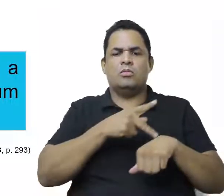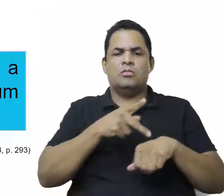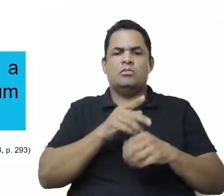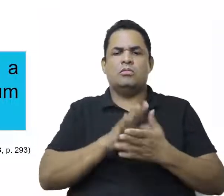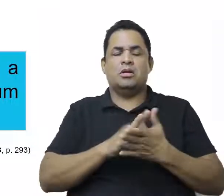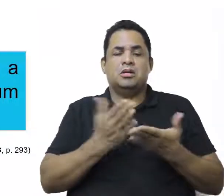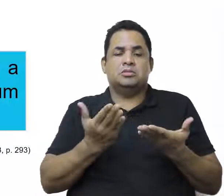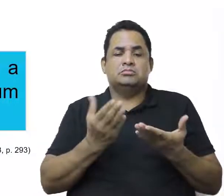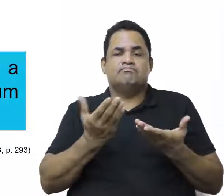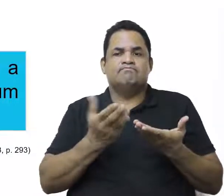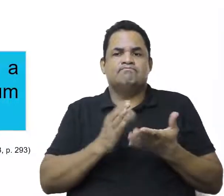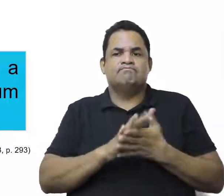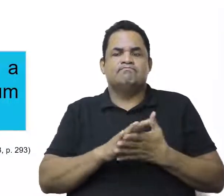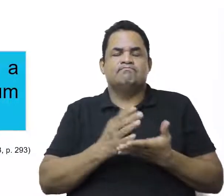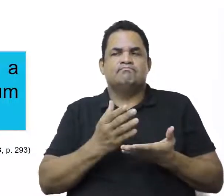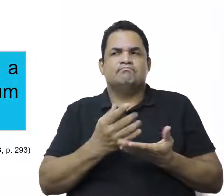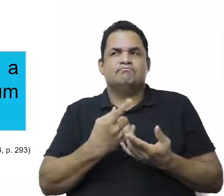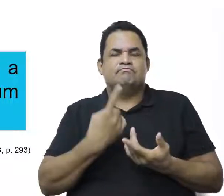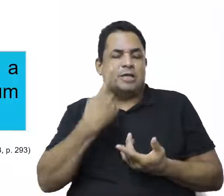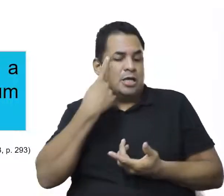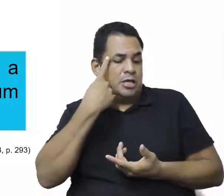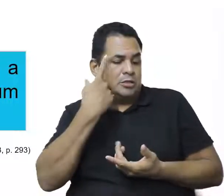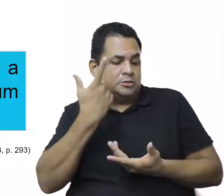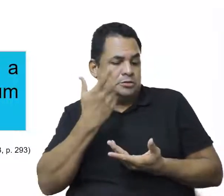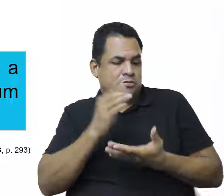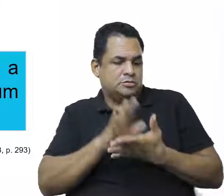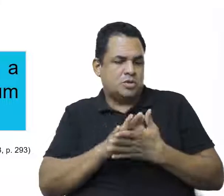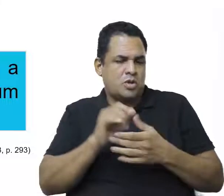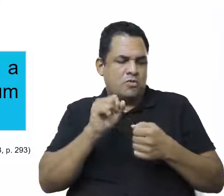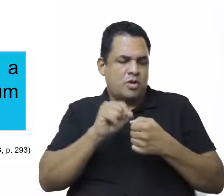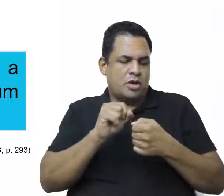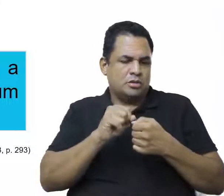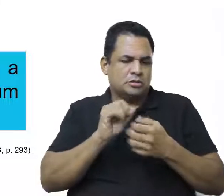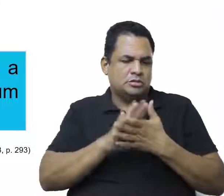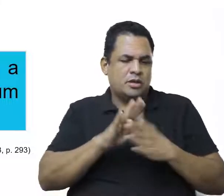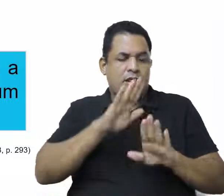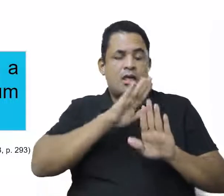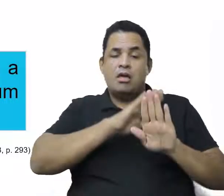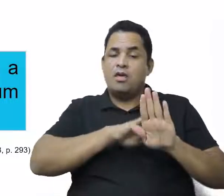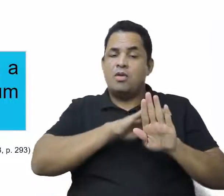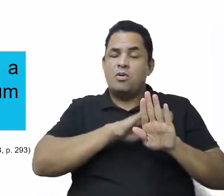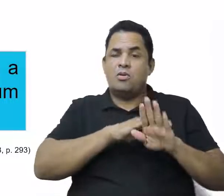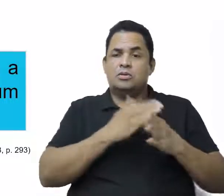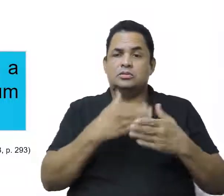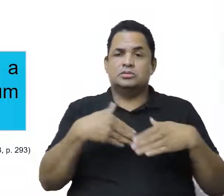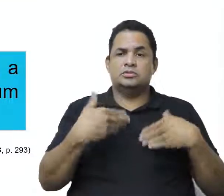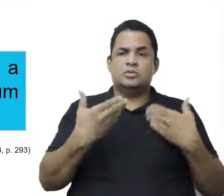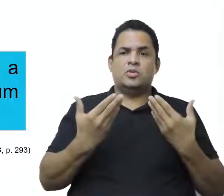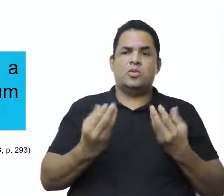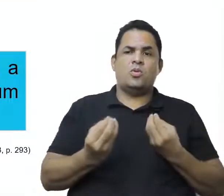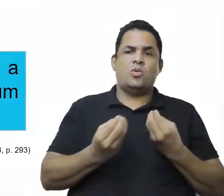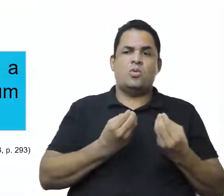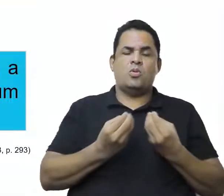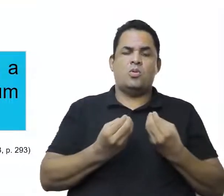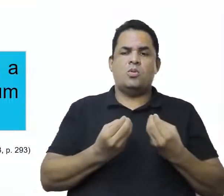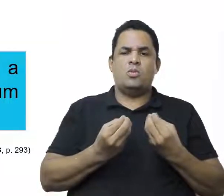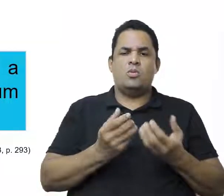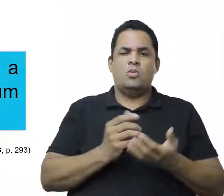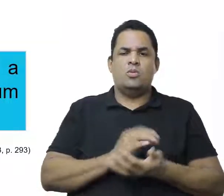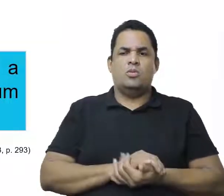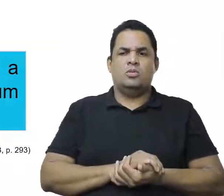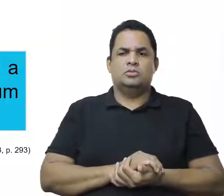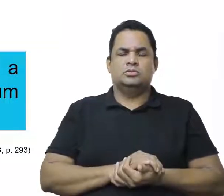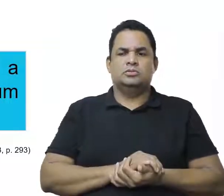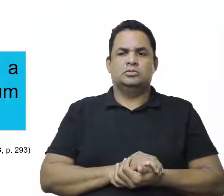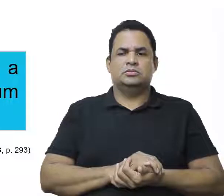comportam, tanto politicamente, no quesito ideologia, como que os países vão se comportar perante aí